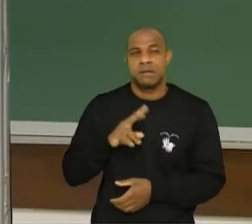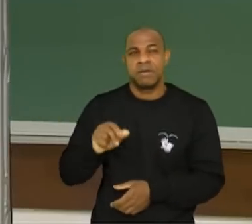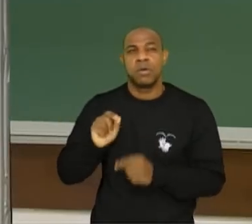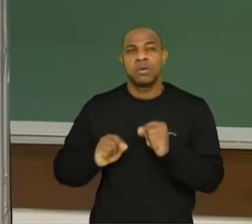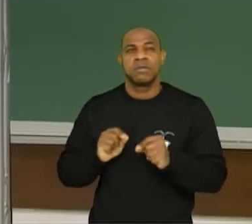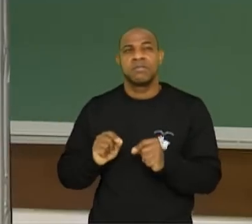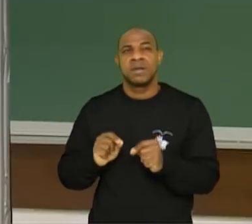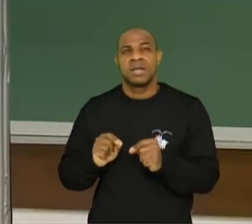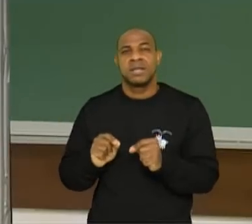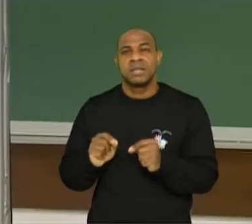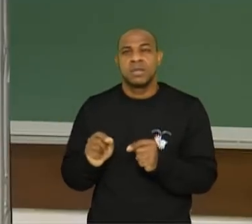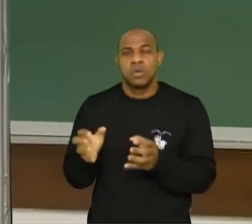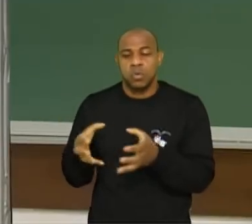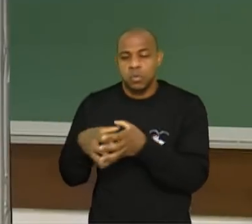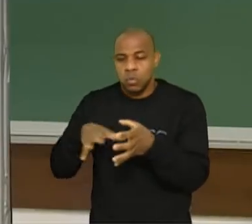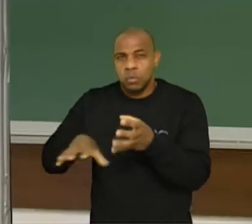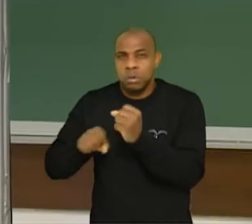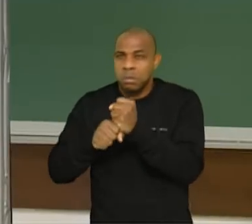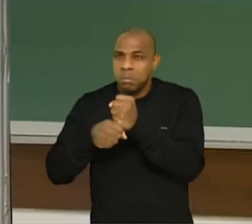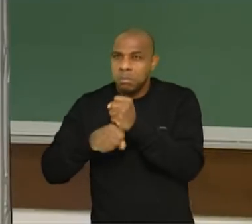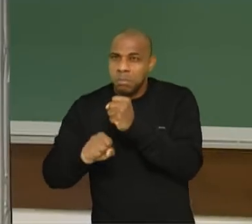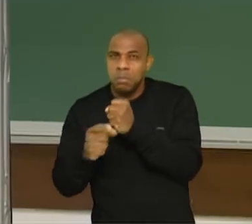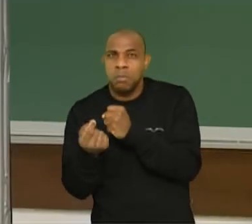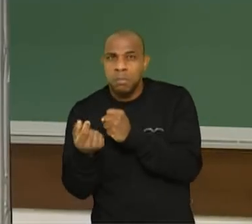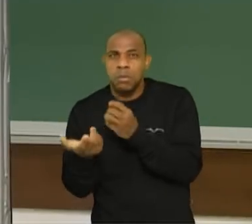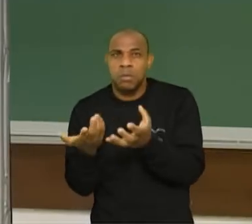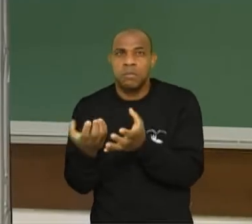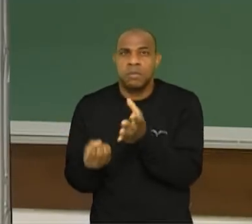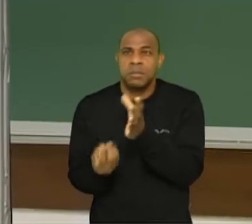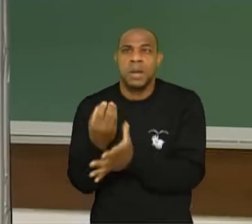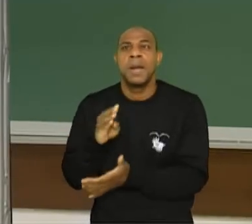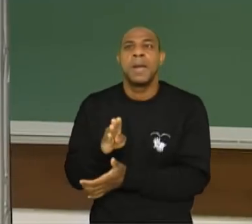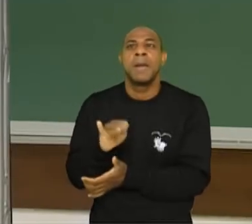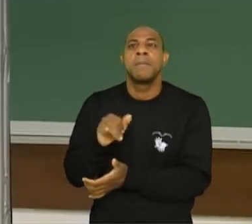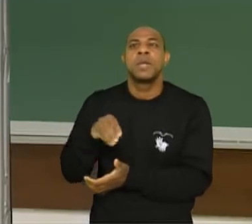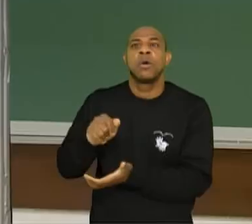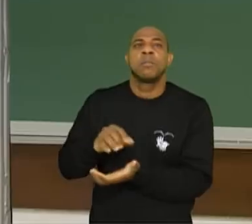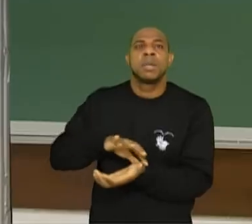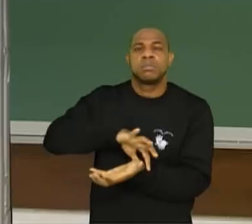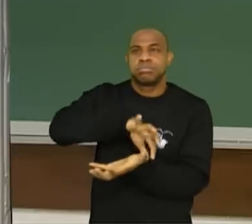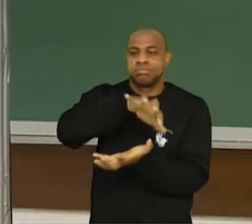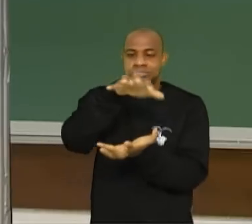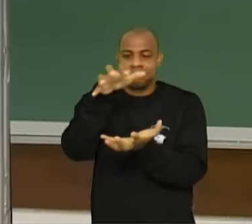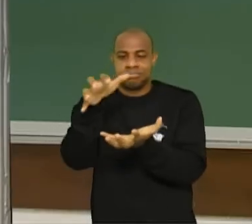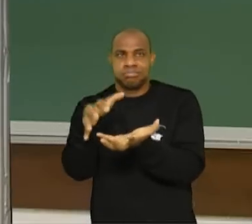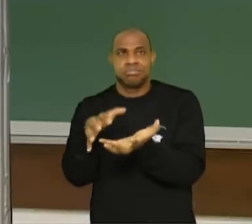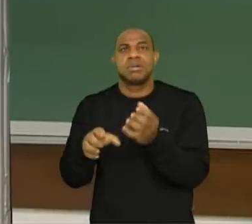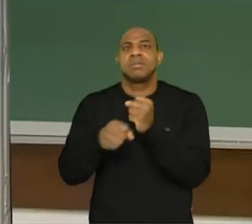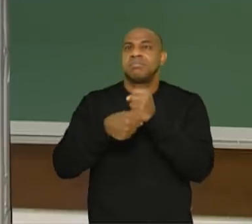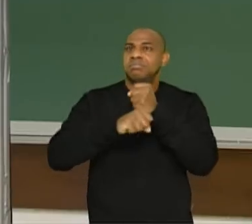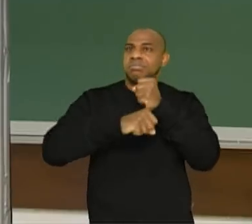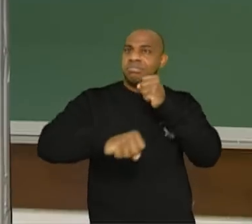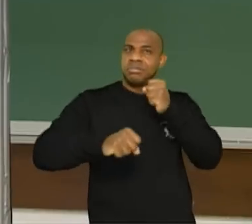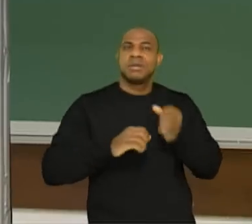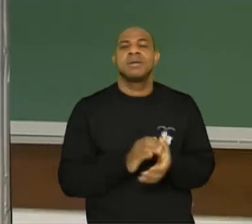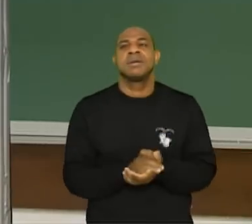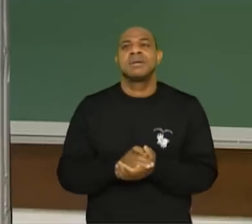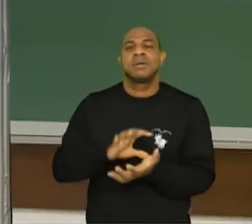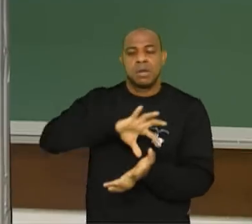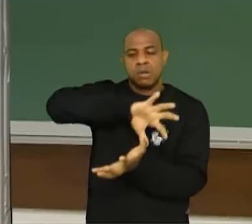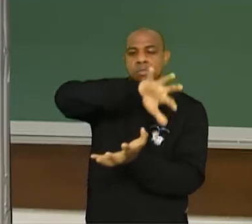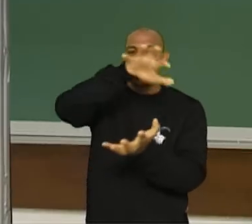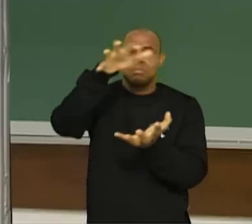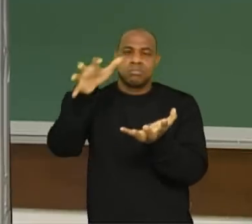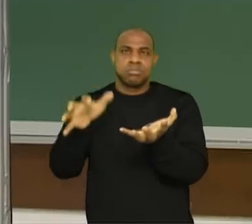esses ecossistemas maiores, mais homogêneos, vão formar os biomas, e os biomas, um conjunto de biomas no planeta Terra, vão